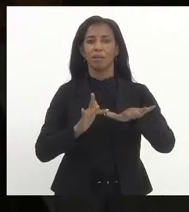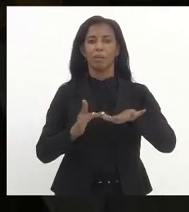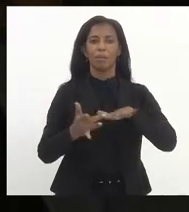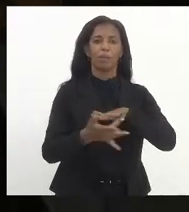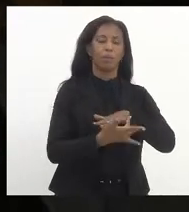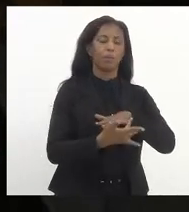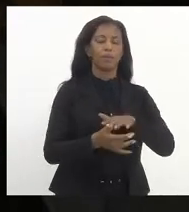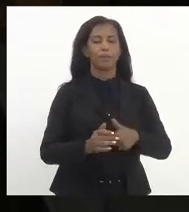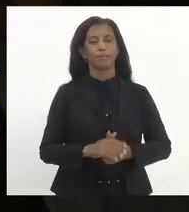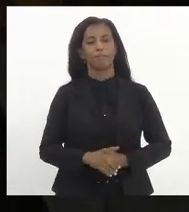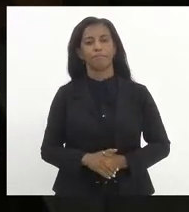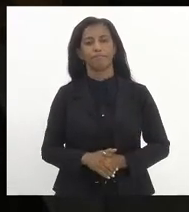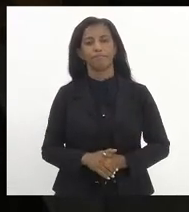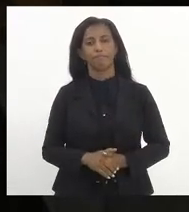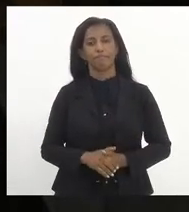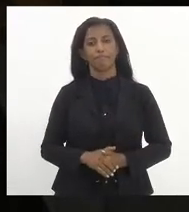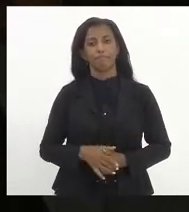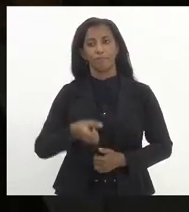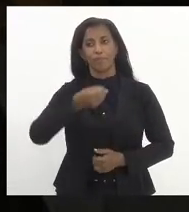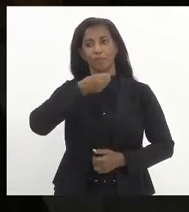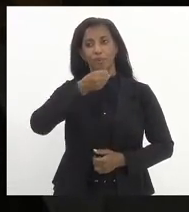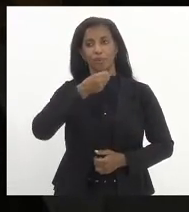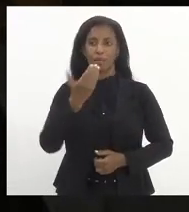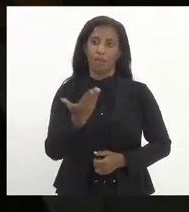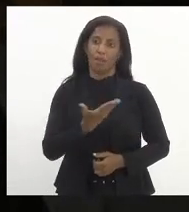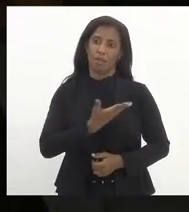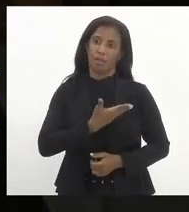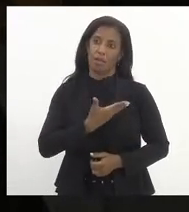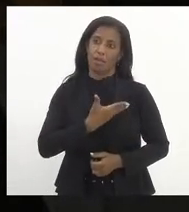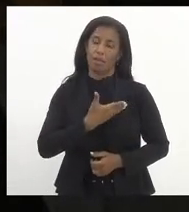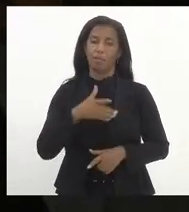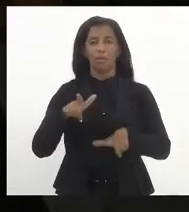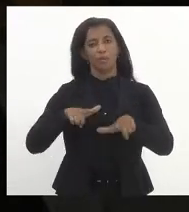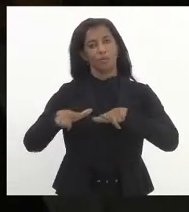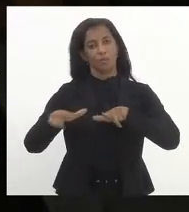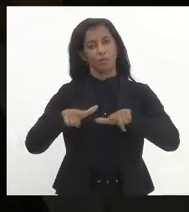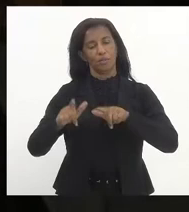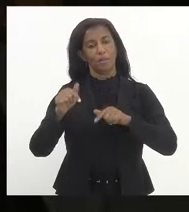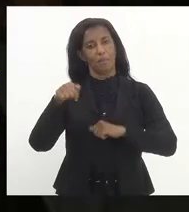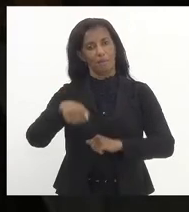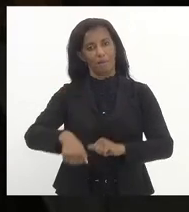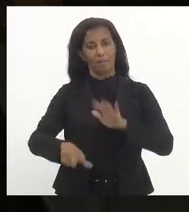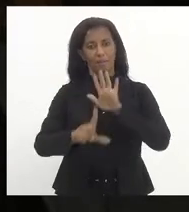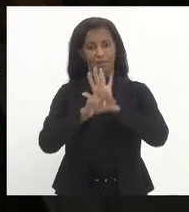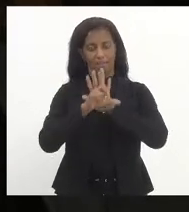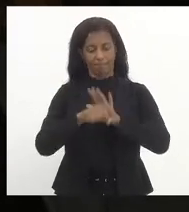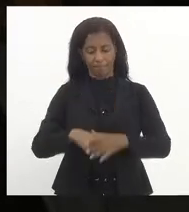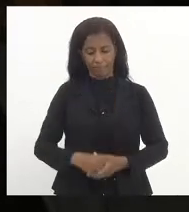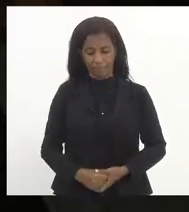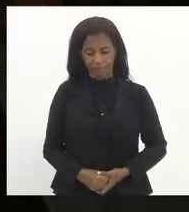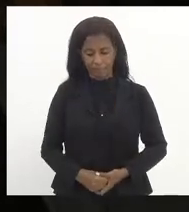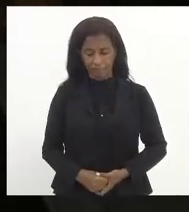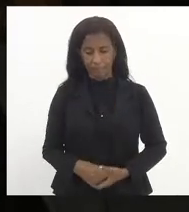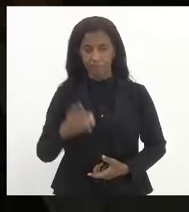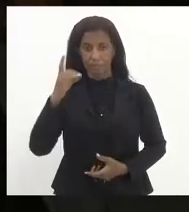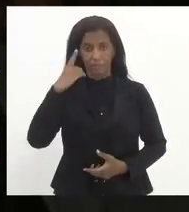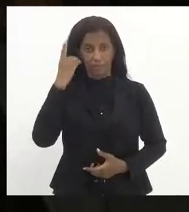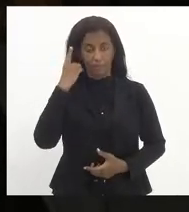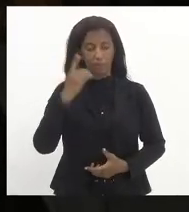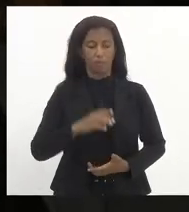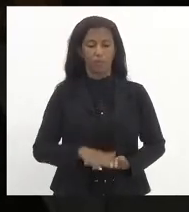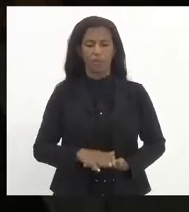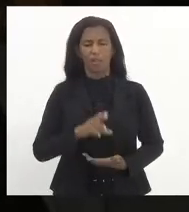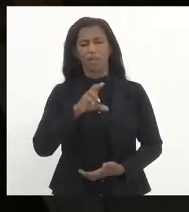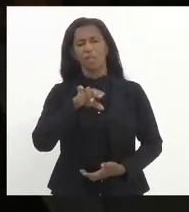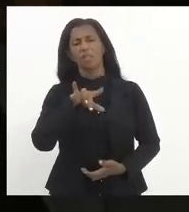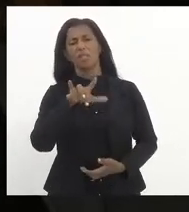sociais, imprensa e colegas de trabalho aqui do Poder Legislativo Estadual. Deputada Célia Jordão,